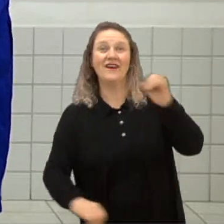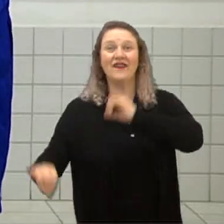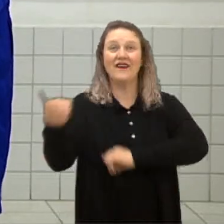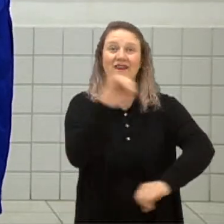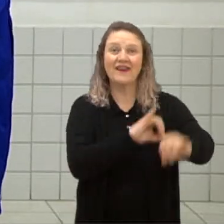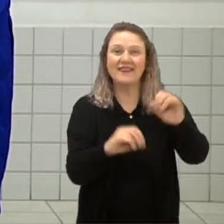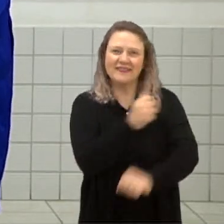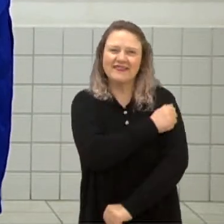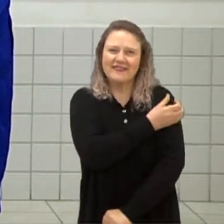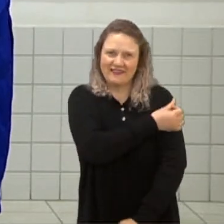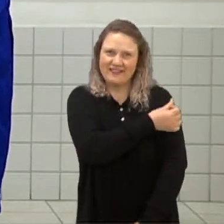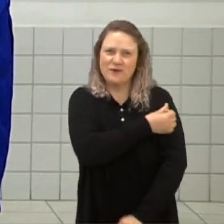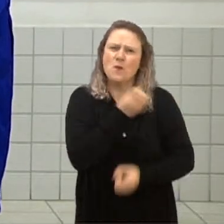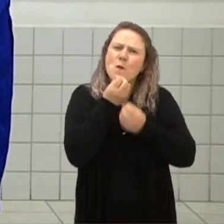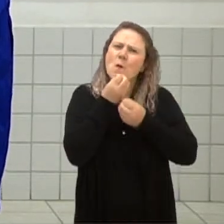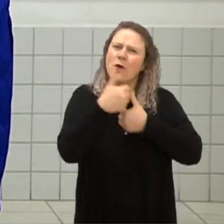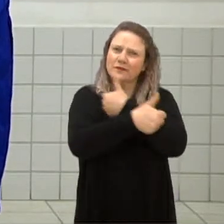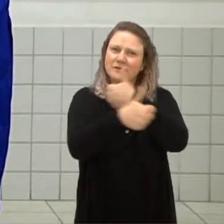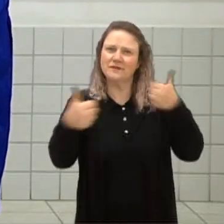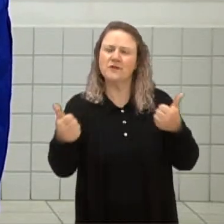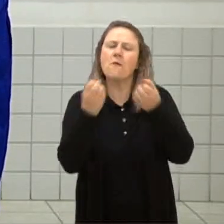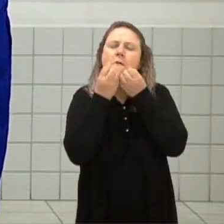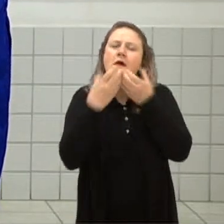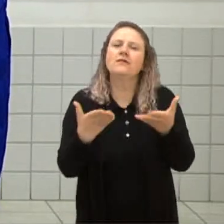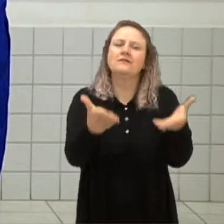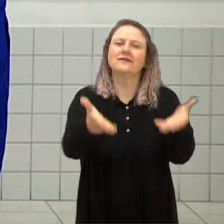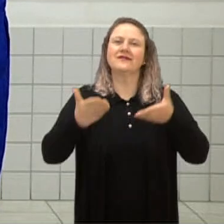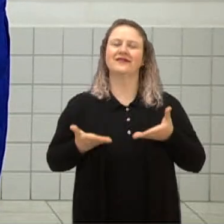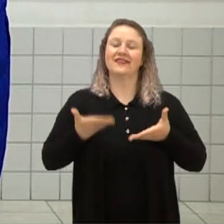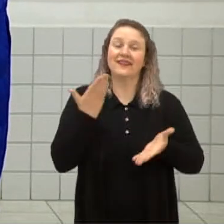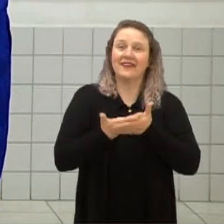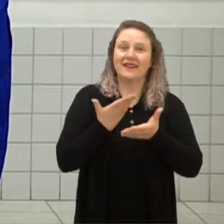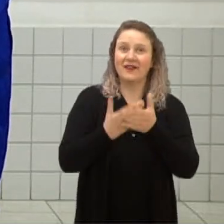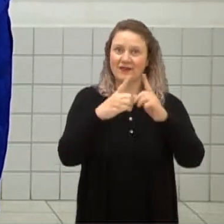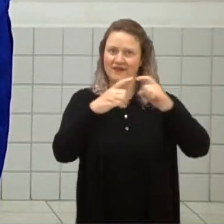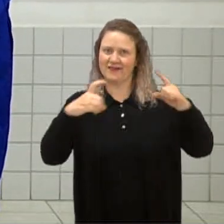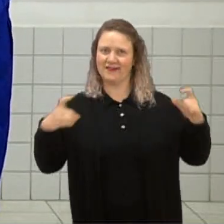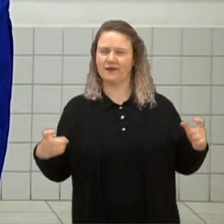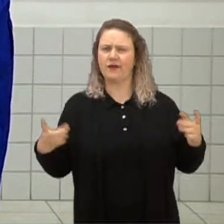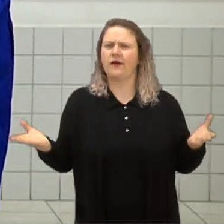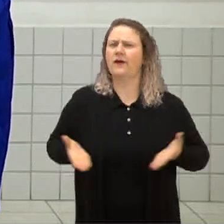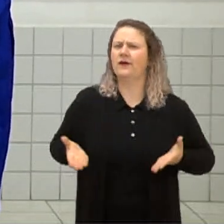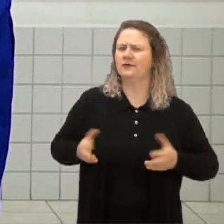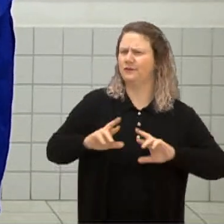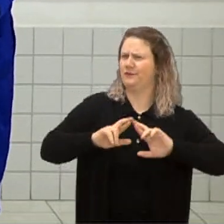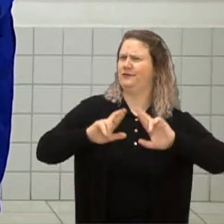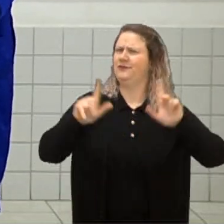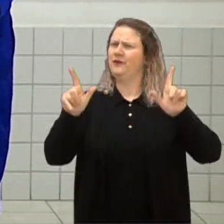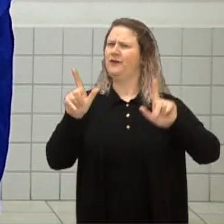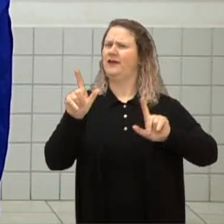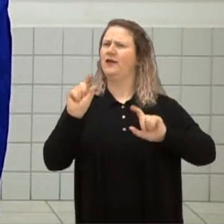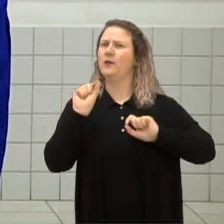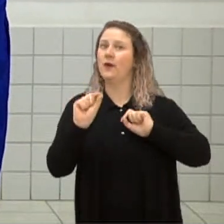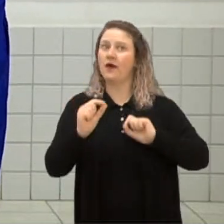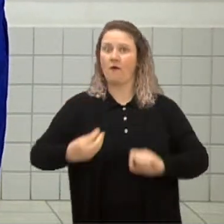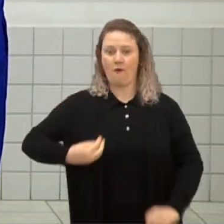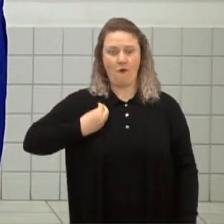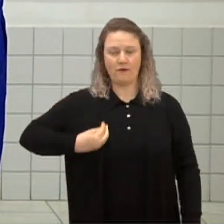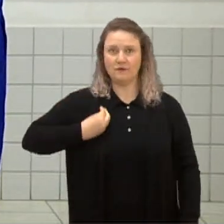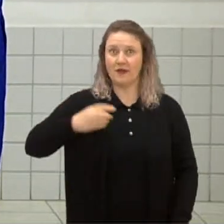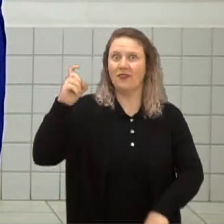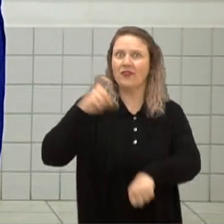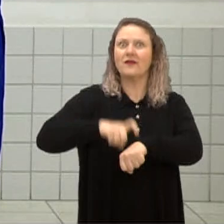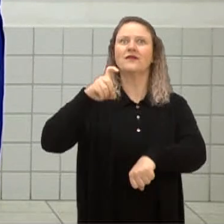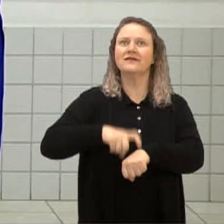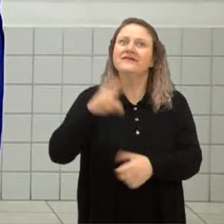Olá, sexto ano, tudo bom com vocês? Sejam bem-vindos à nossa aula de ciências. E hoje é um pouquinho diferente. Nós estamos ao vivo. É